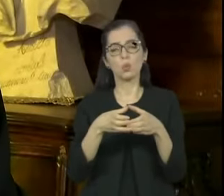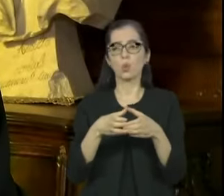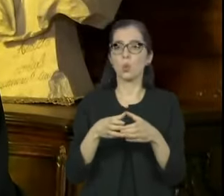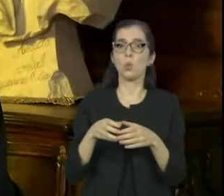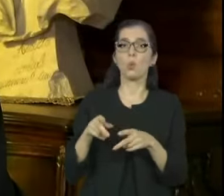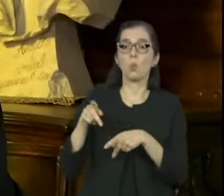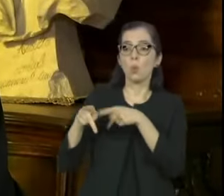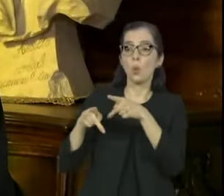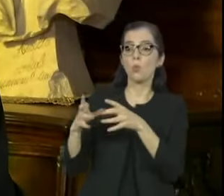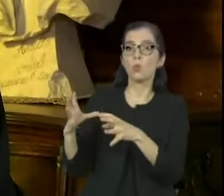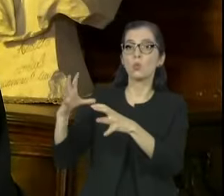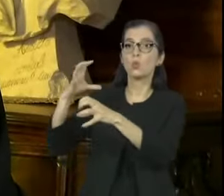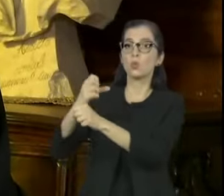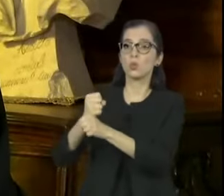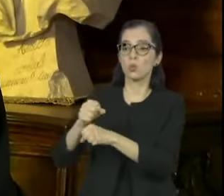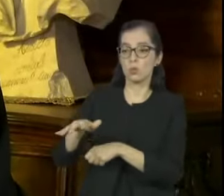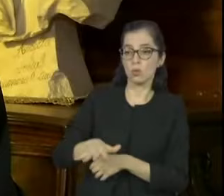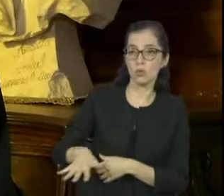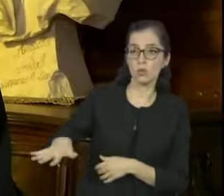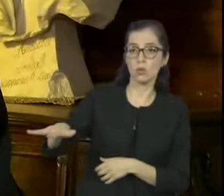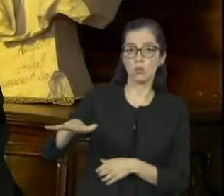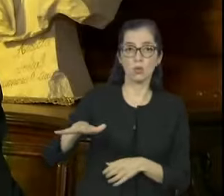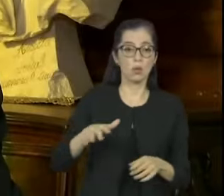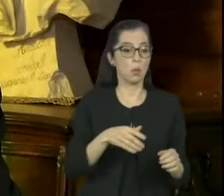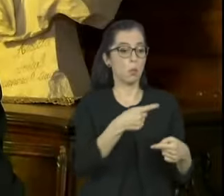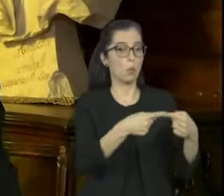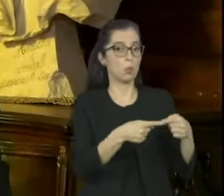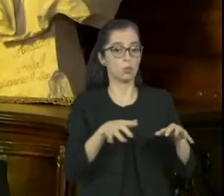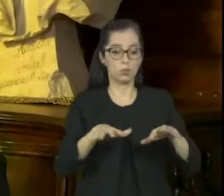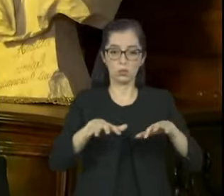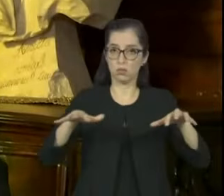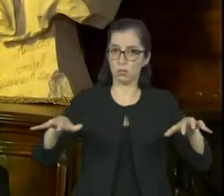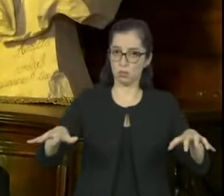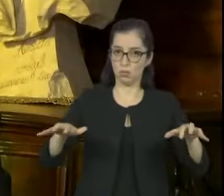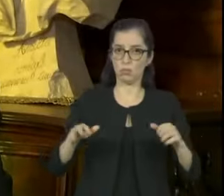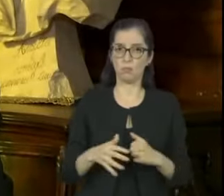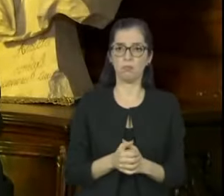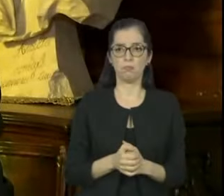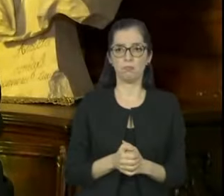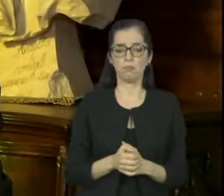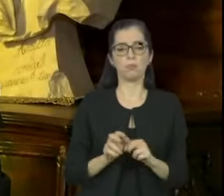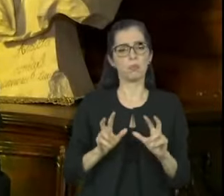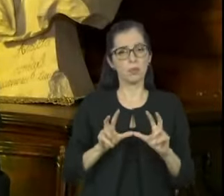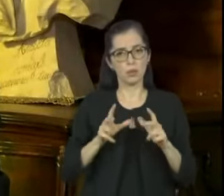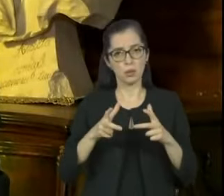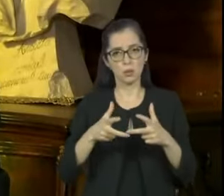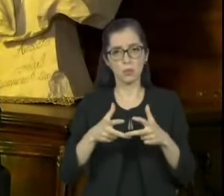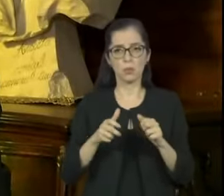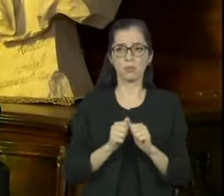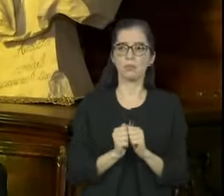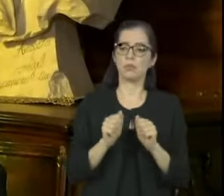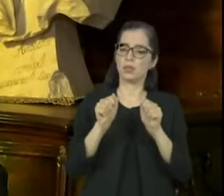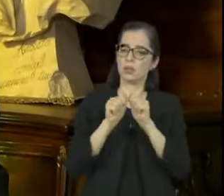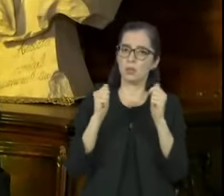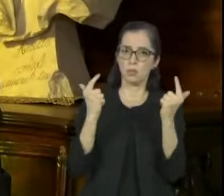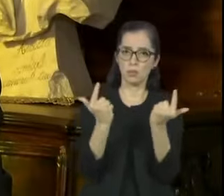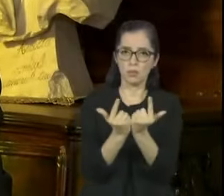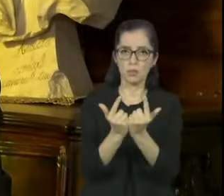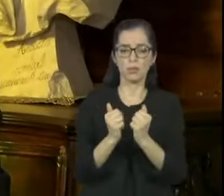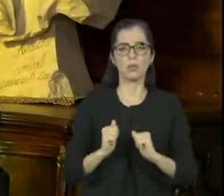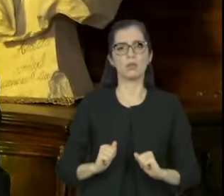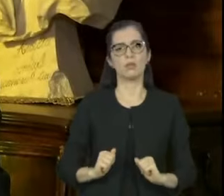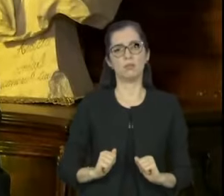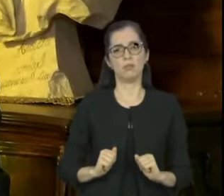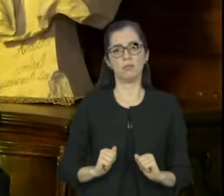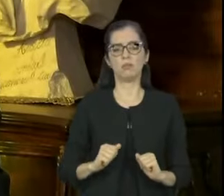no Parlamento nos parlamentos falo também nas câmaras municipais nas assembleias legislativas eles